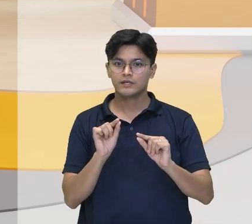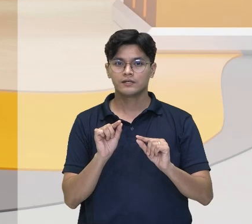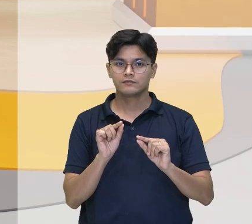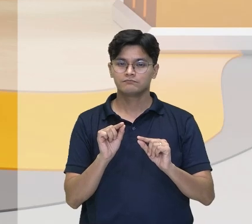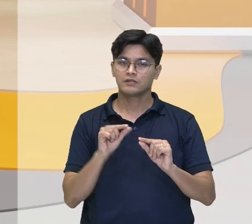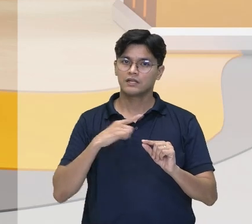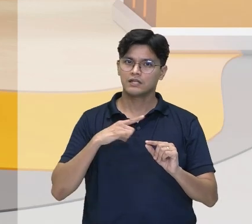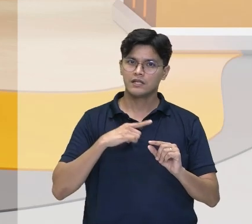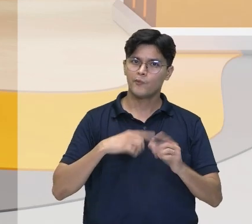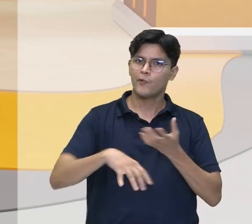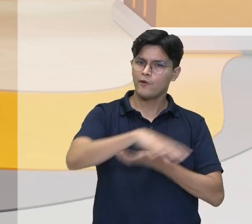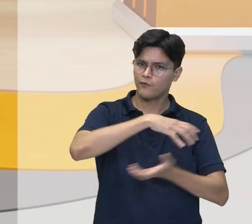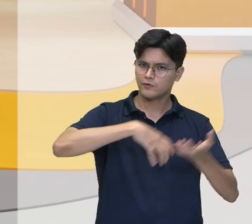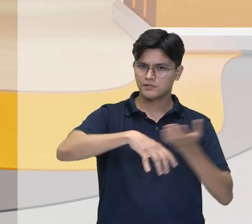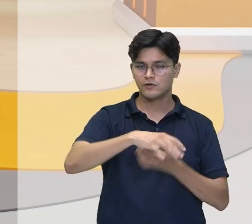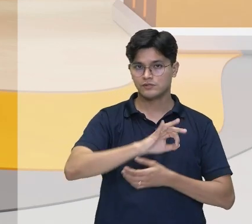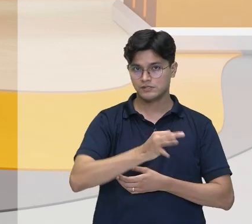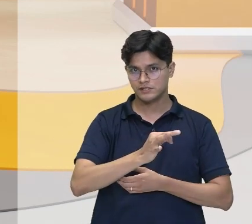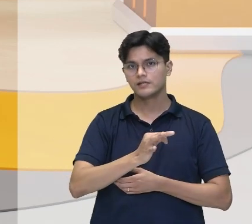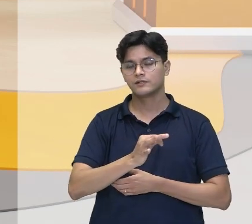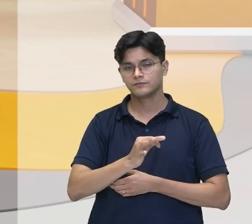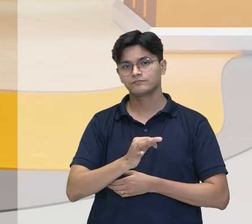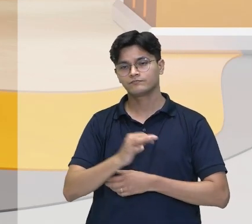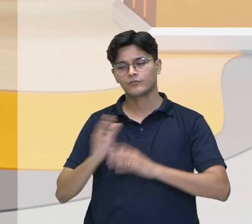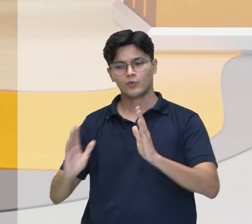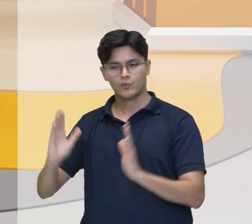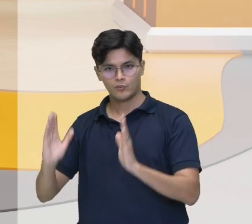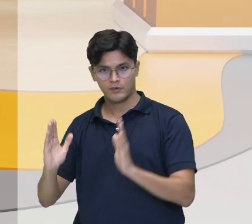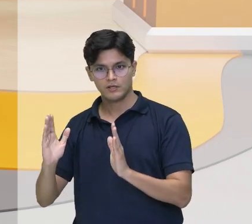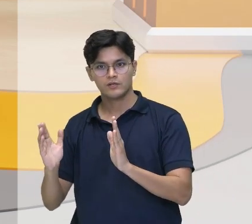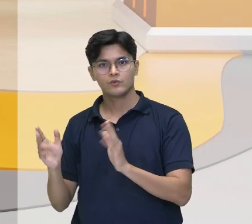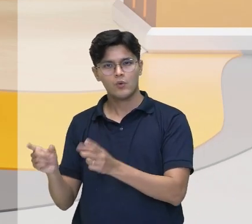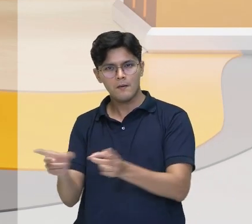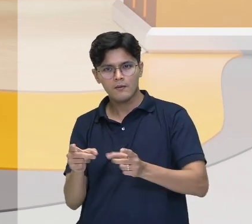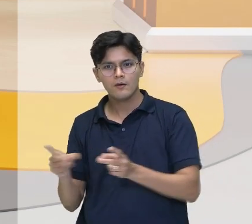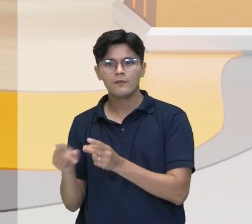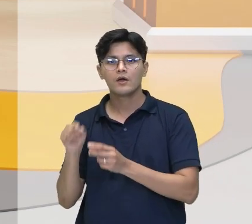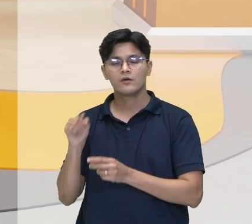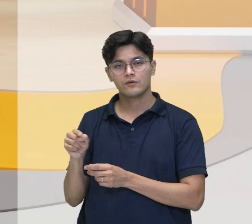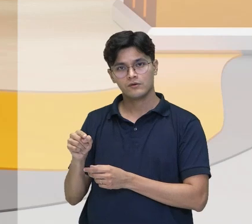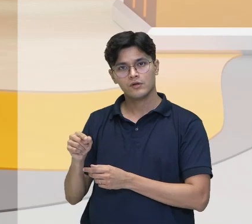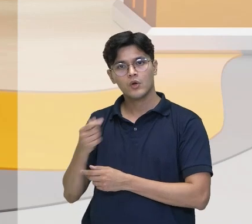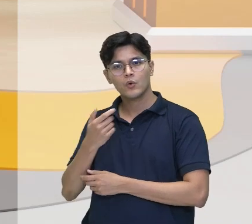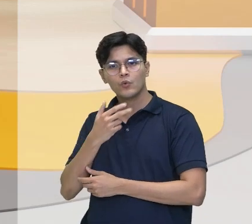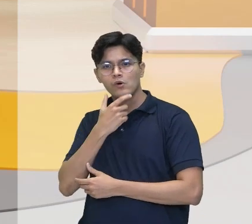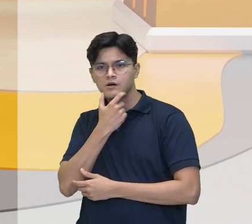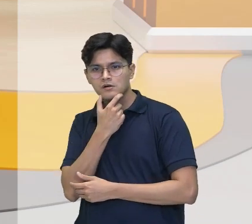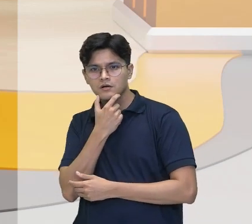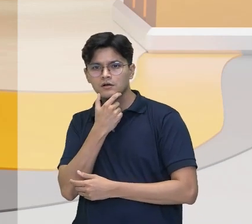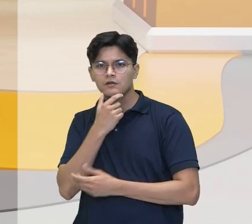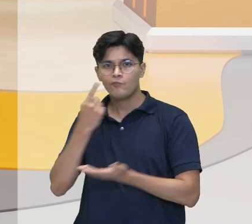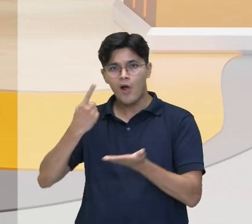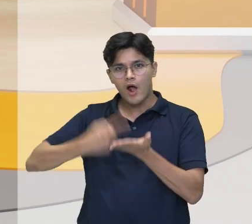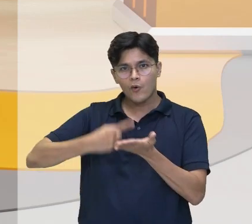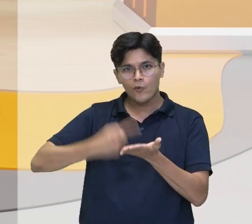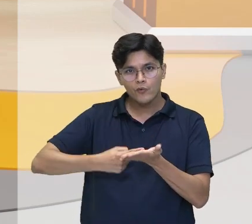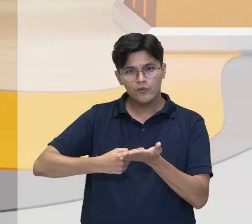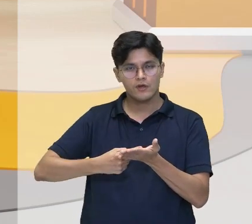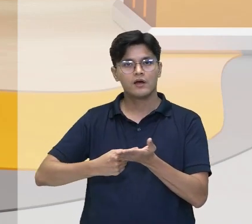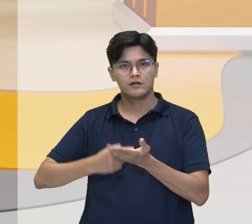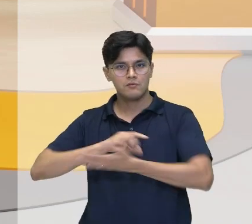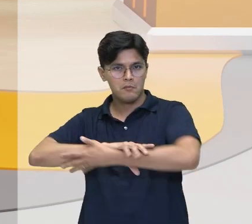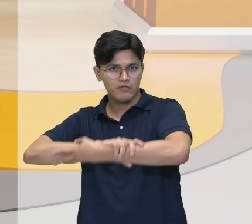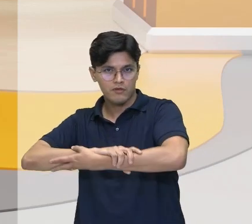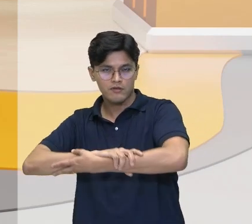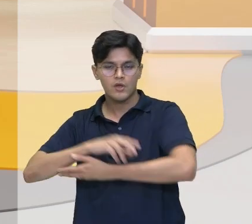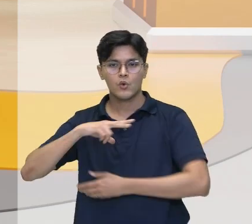portugueses, certo? E esse acordo econômico entre Inglaterra e Portugal consistia basicamente nos portugueses enviando vinho para